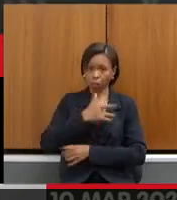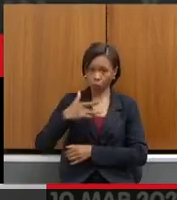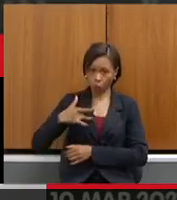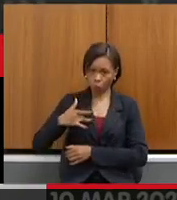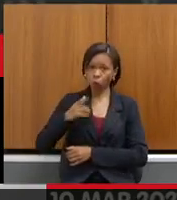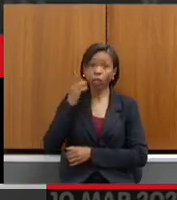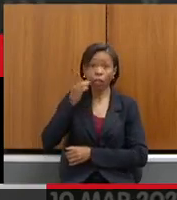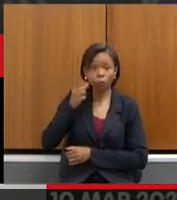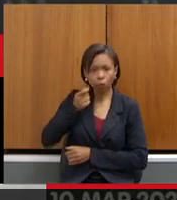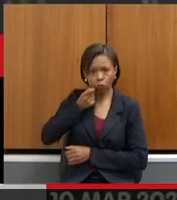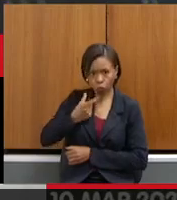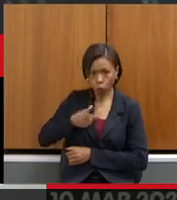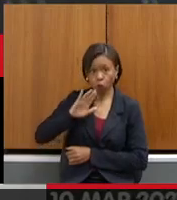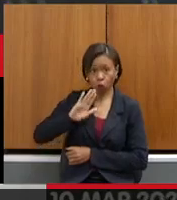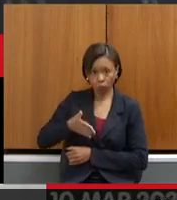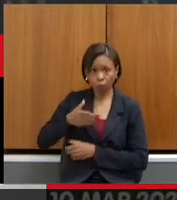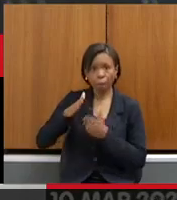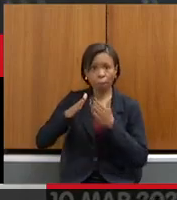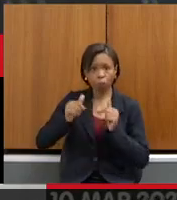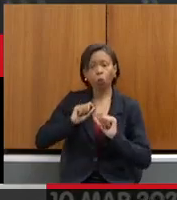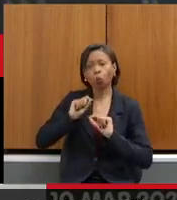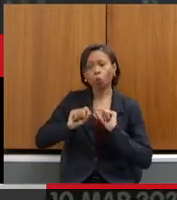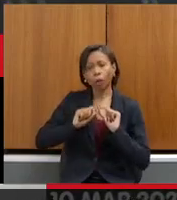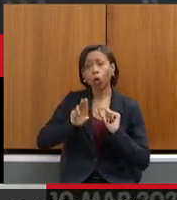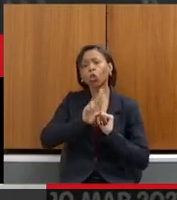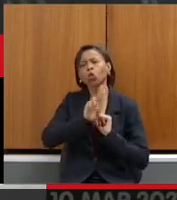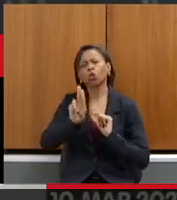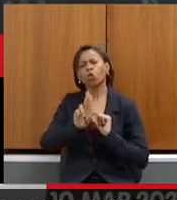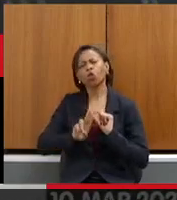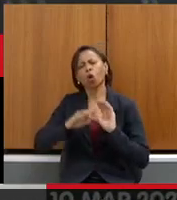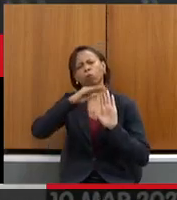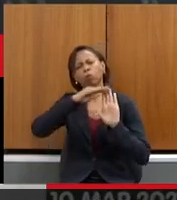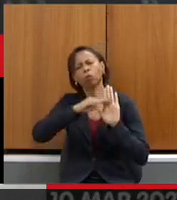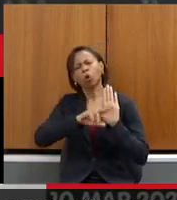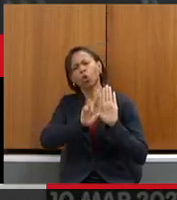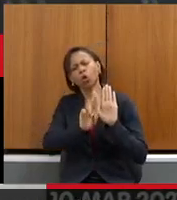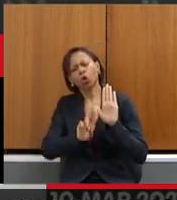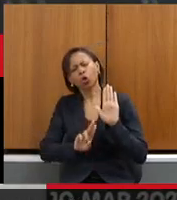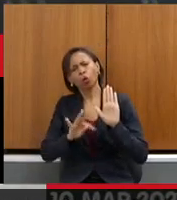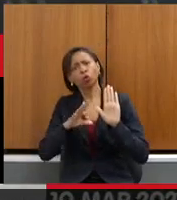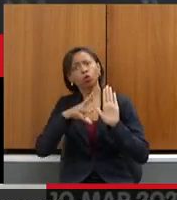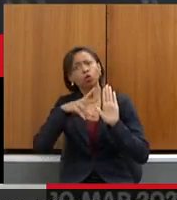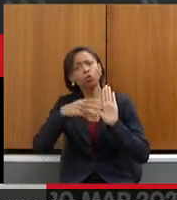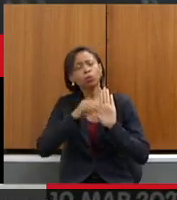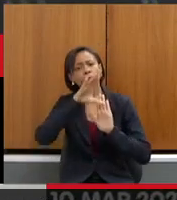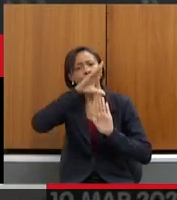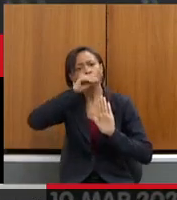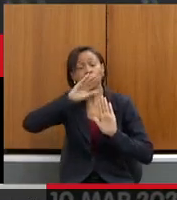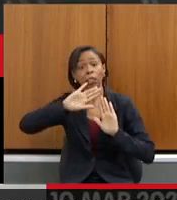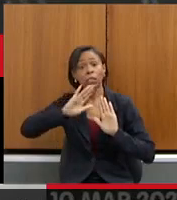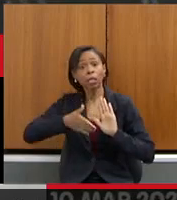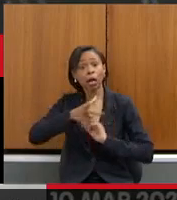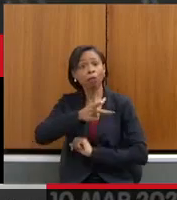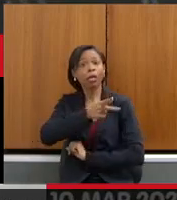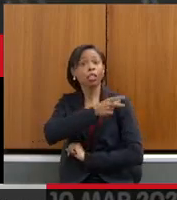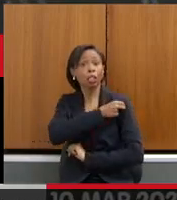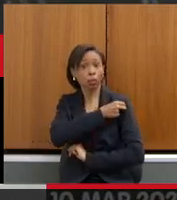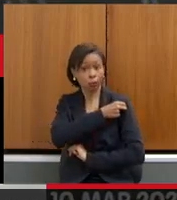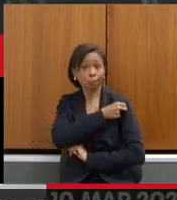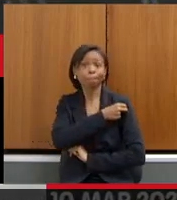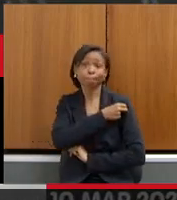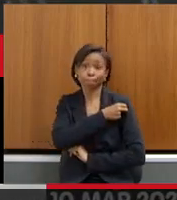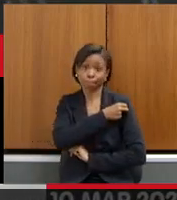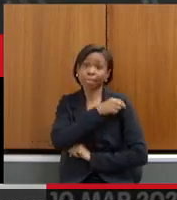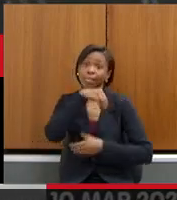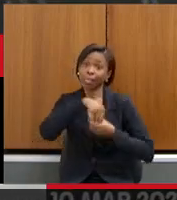João Vitor Xavier a relação de todos os servidores da secretaria de estado de saúde que foram vacinados até o